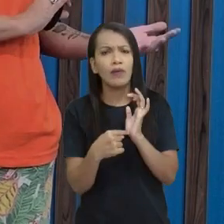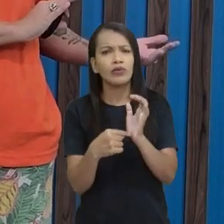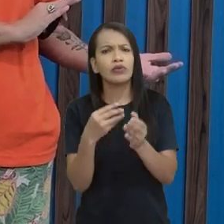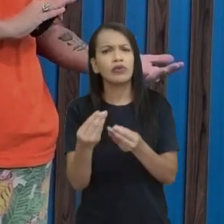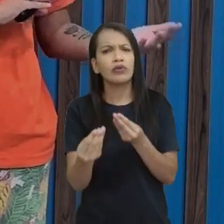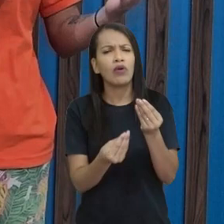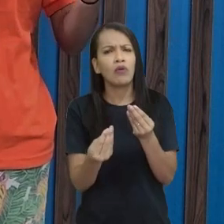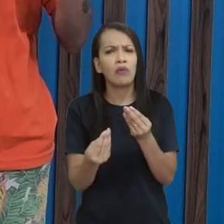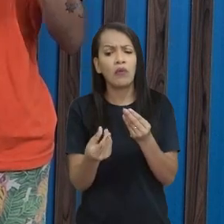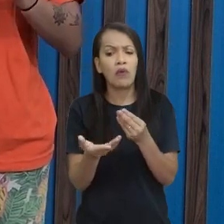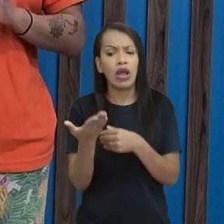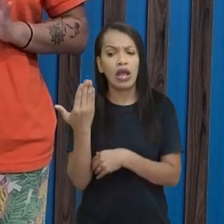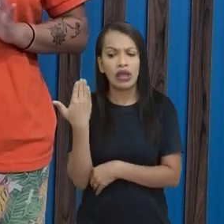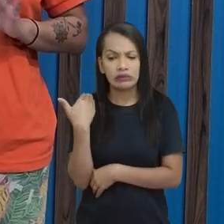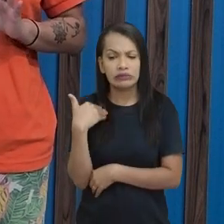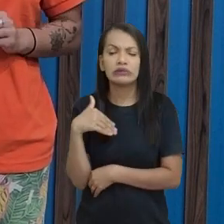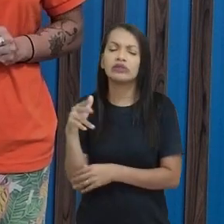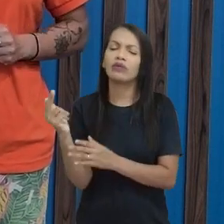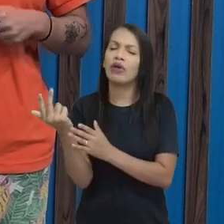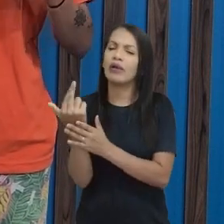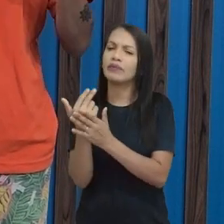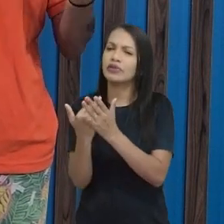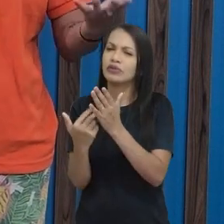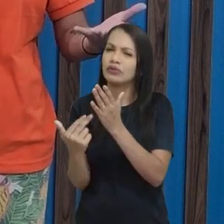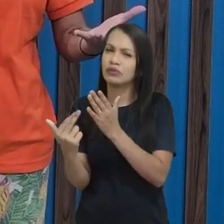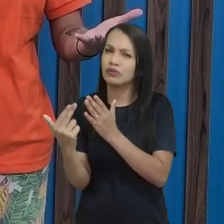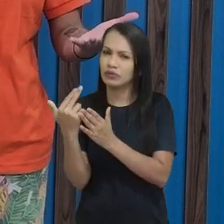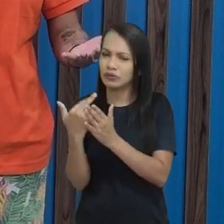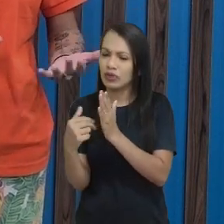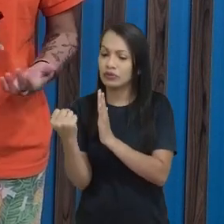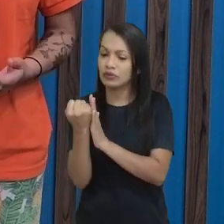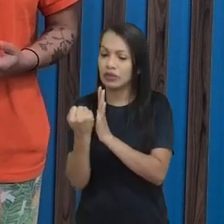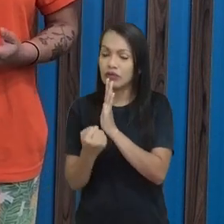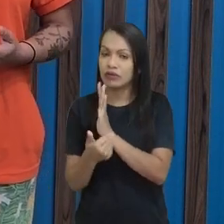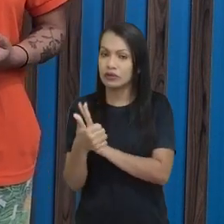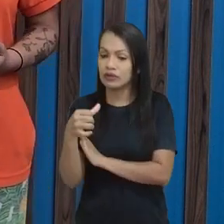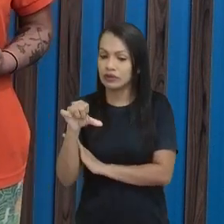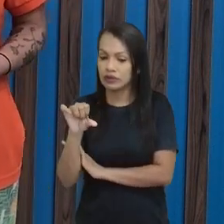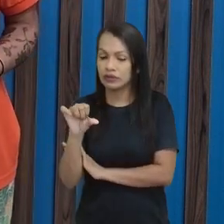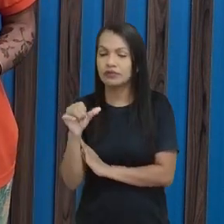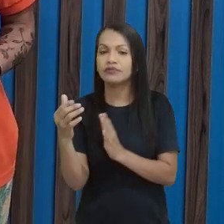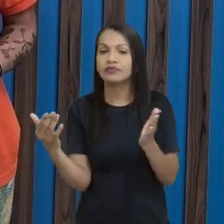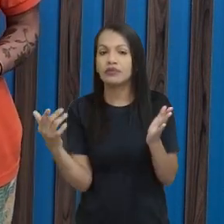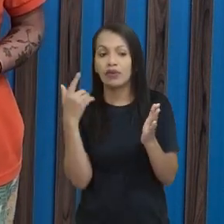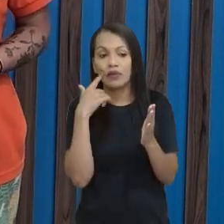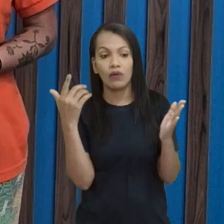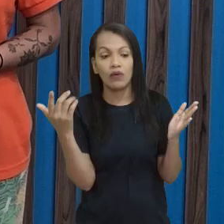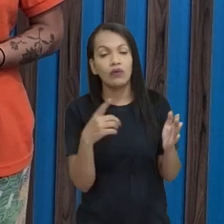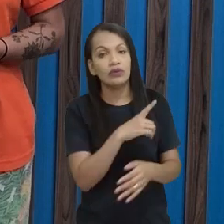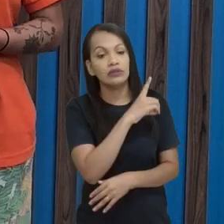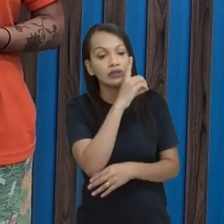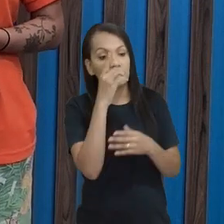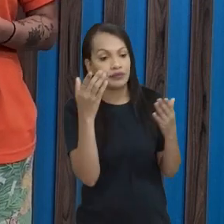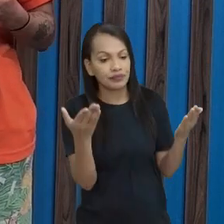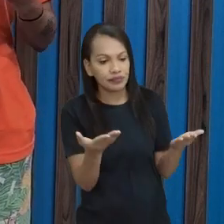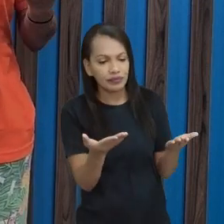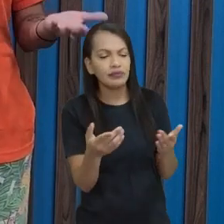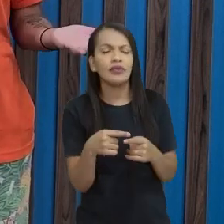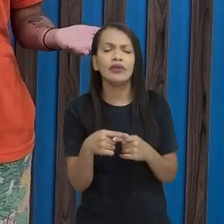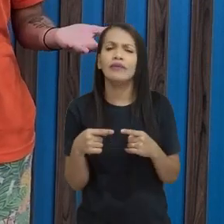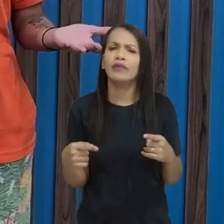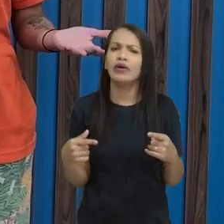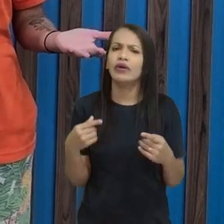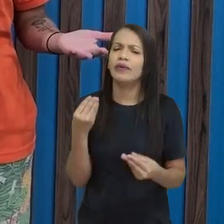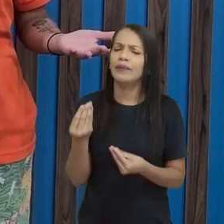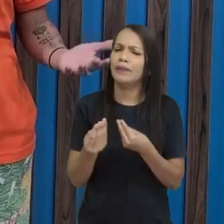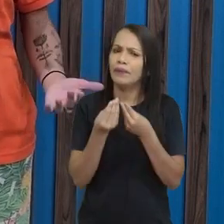era antigamente o rio, né? Uma pintura do século XIX e dos dias atuais, né? Bom, mas como a